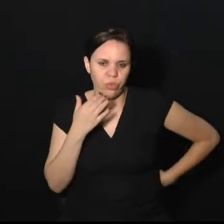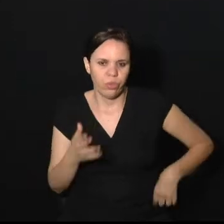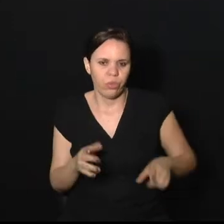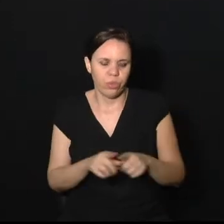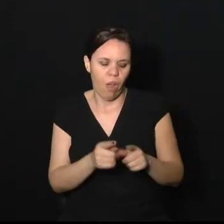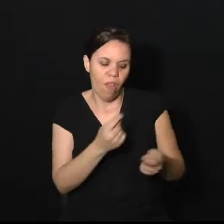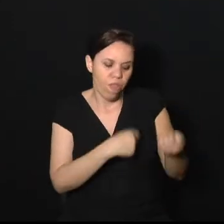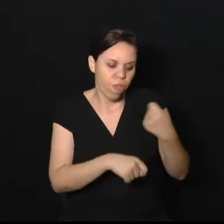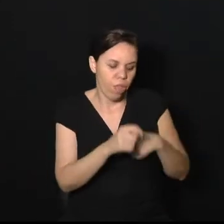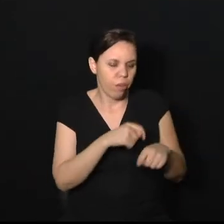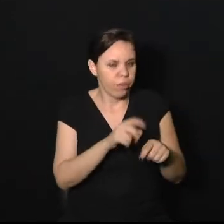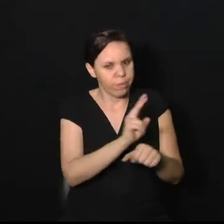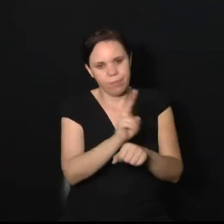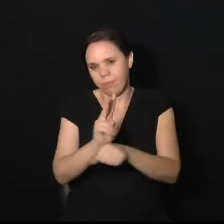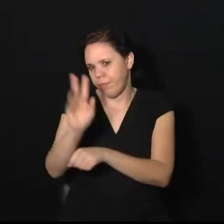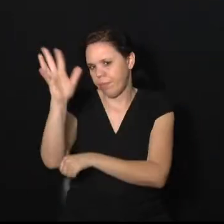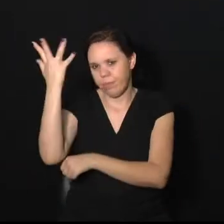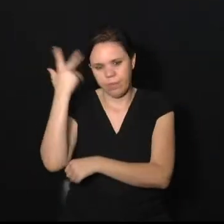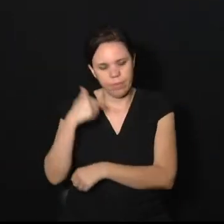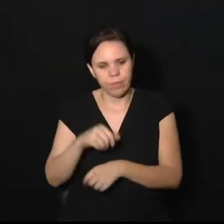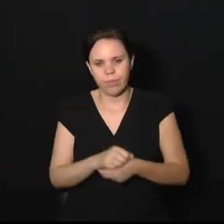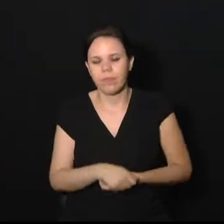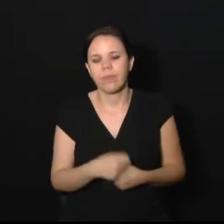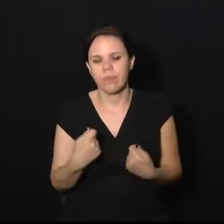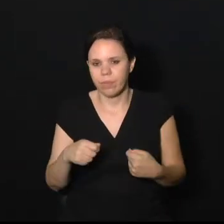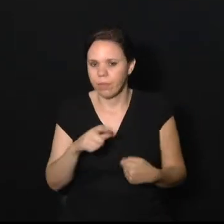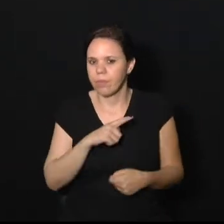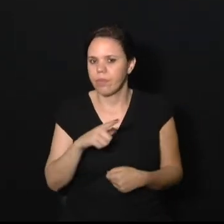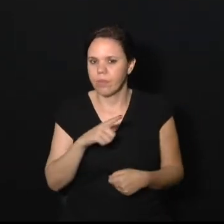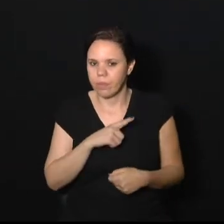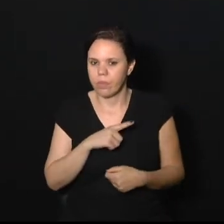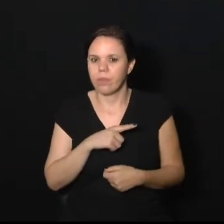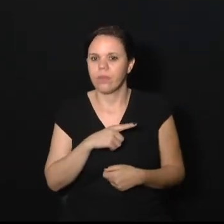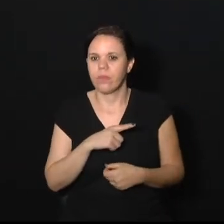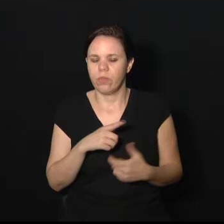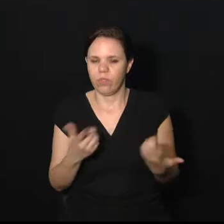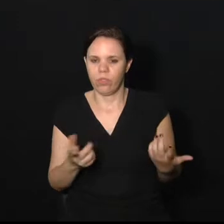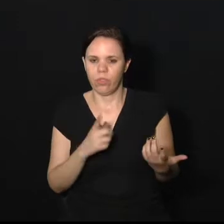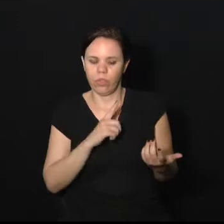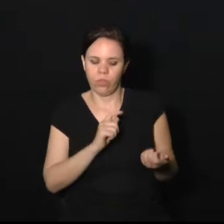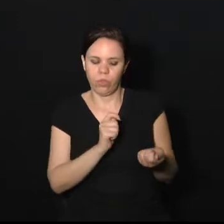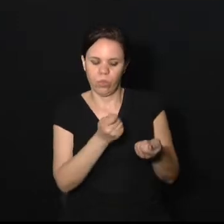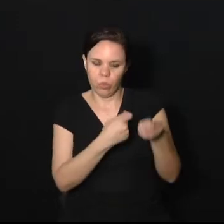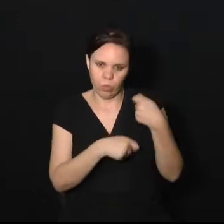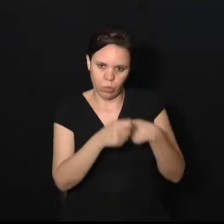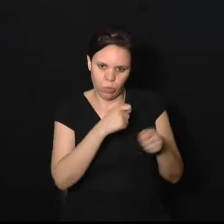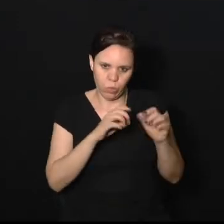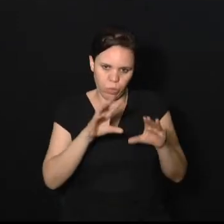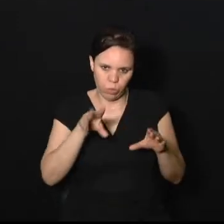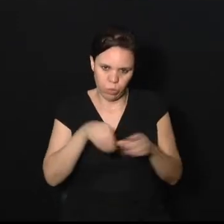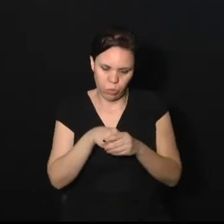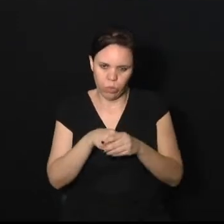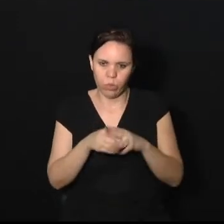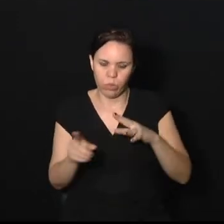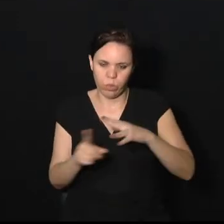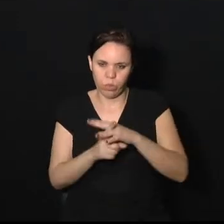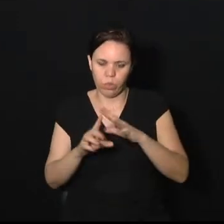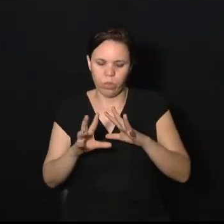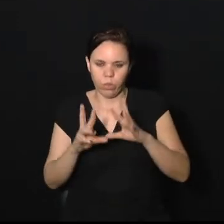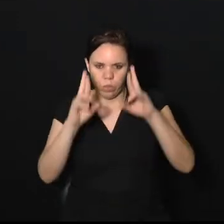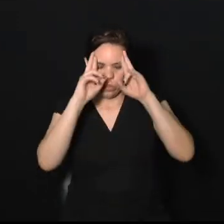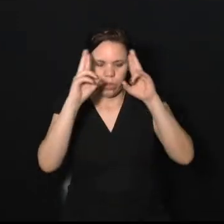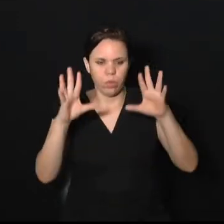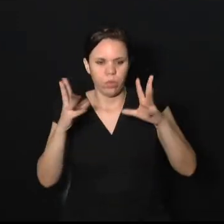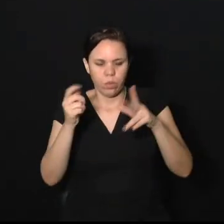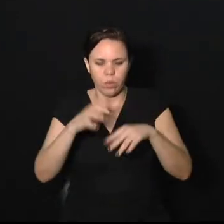não cuidar na área do meio ambiente. Então, tem que ser gerenciado de uma forma integrada, tem que olhar para todas as áreas e respeitar, né,